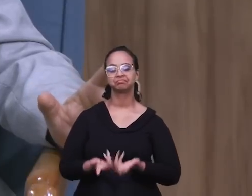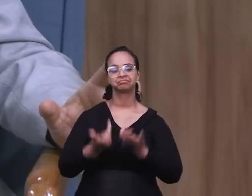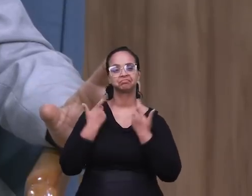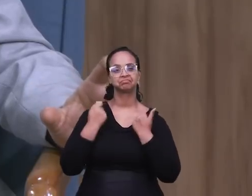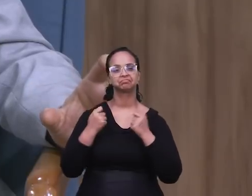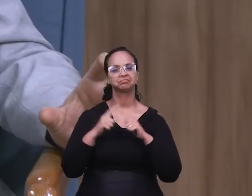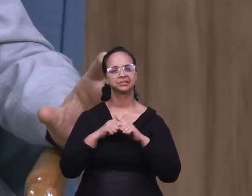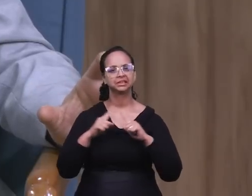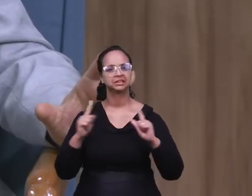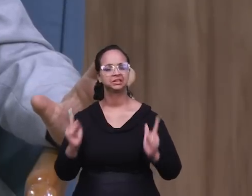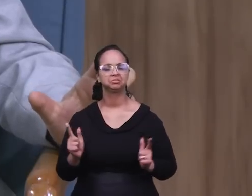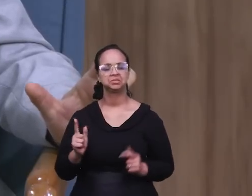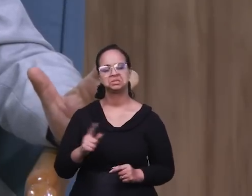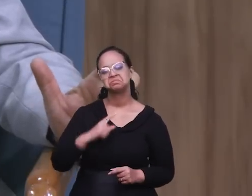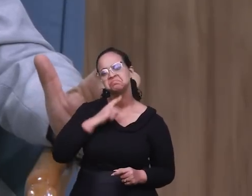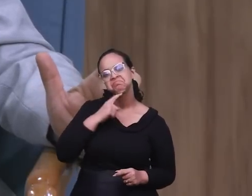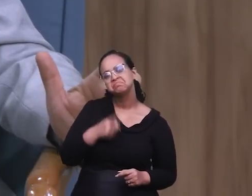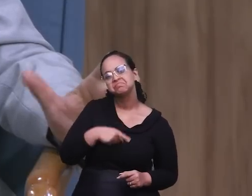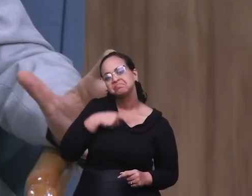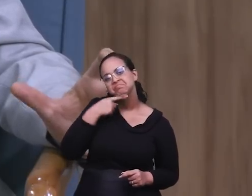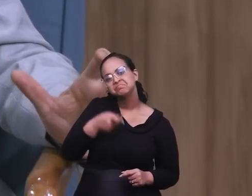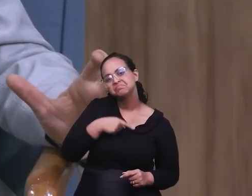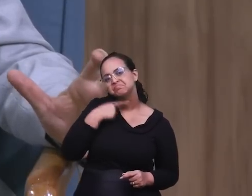maravilhosa, mas que não se